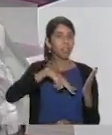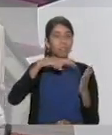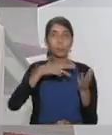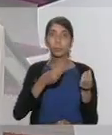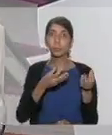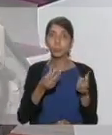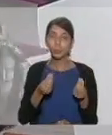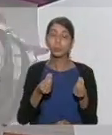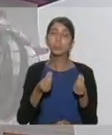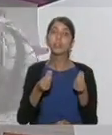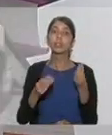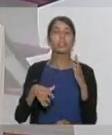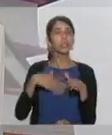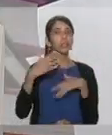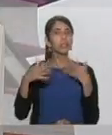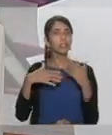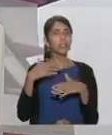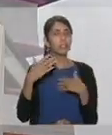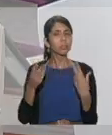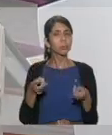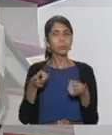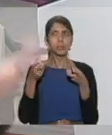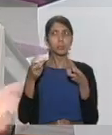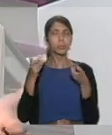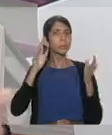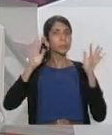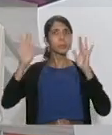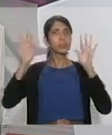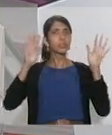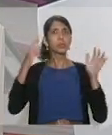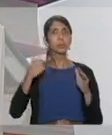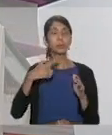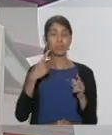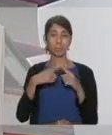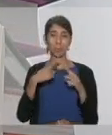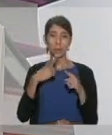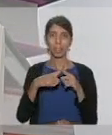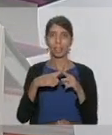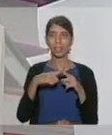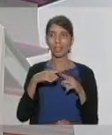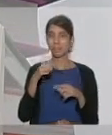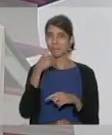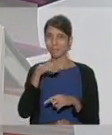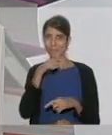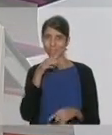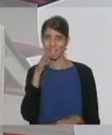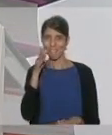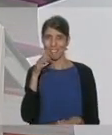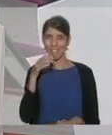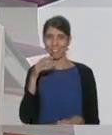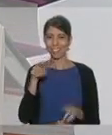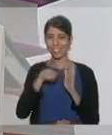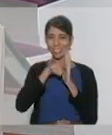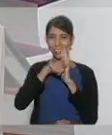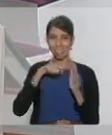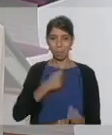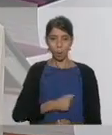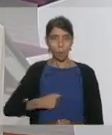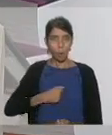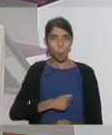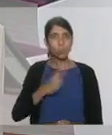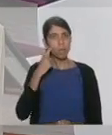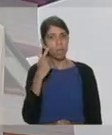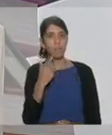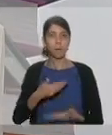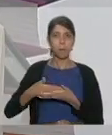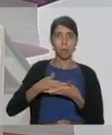uma leitura atrás da outra. E quando eu vi, eu não estava mais pensando, porque todo mês, enquanto as mães iam fazer ultra para ver se o neném